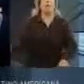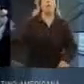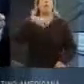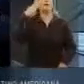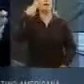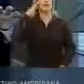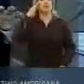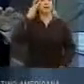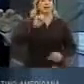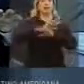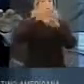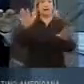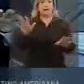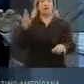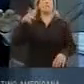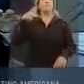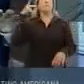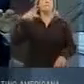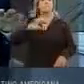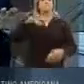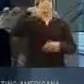consciência política na América Latina.